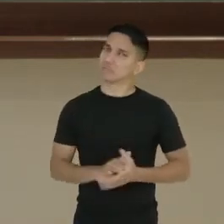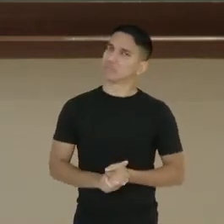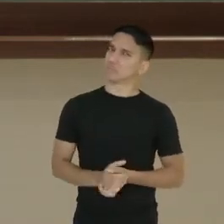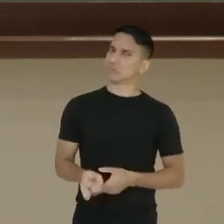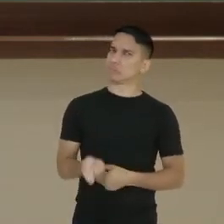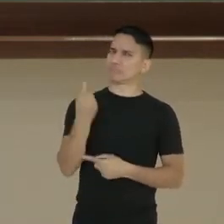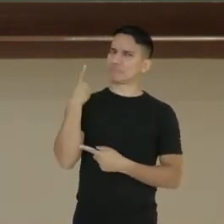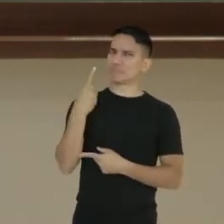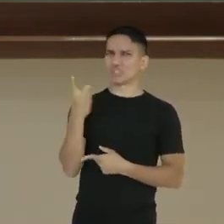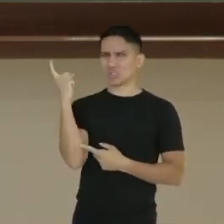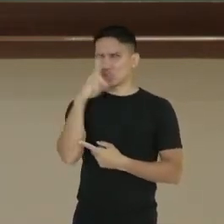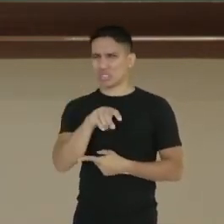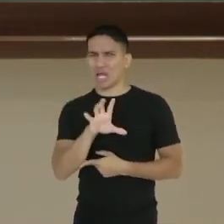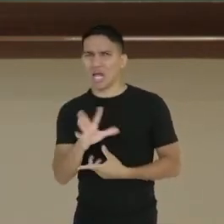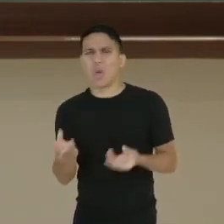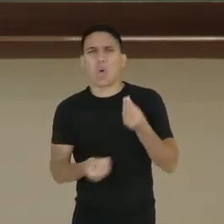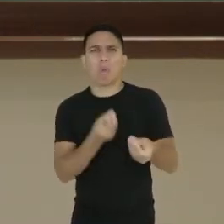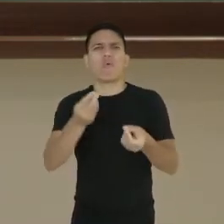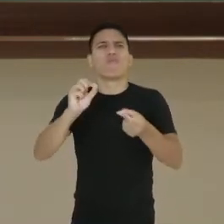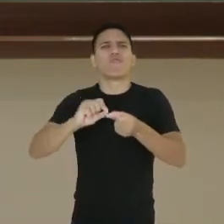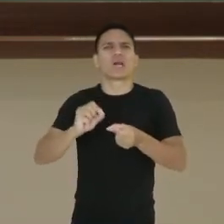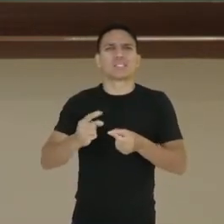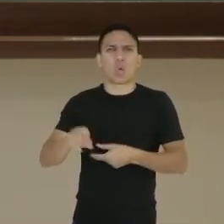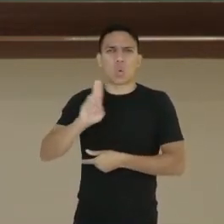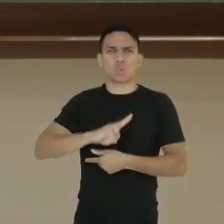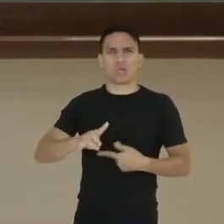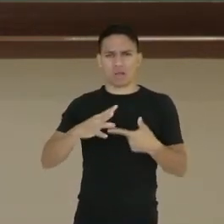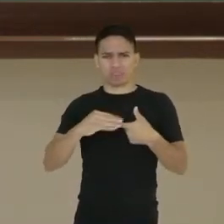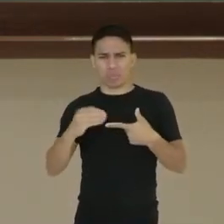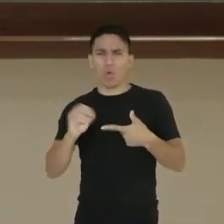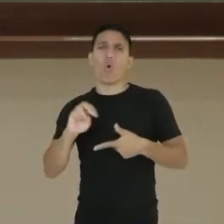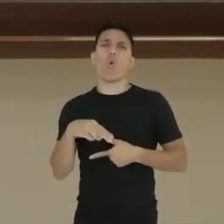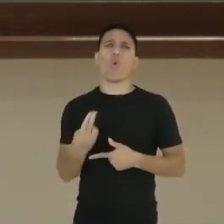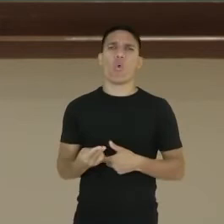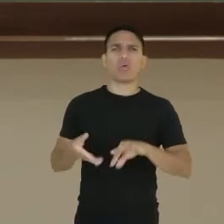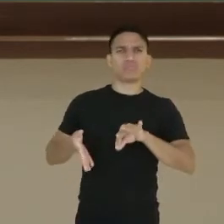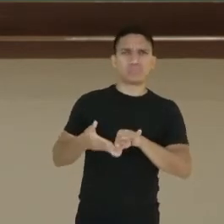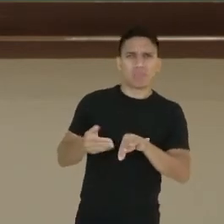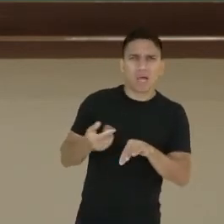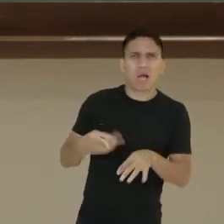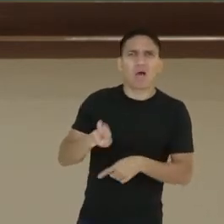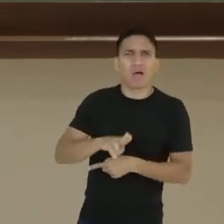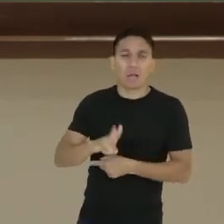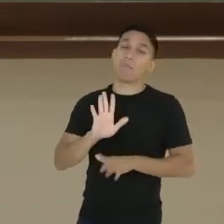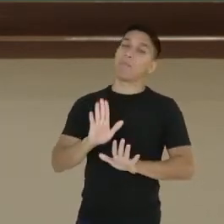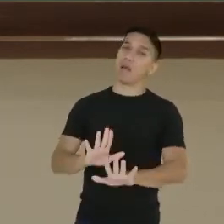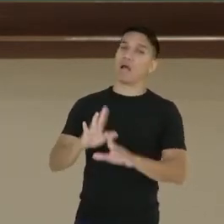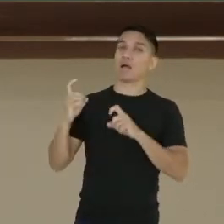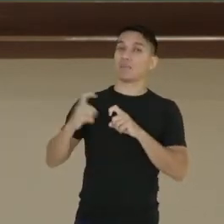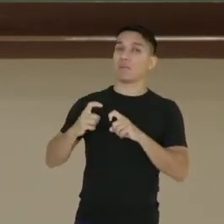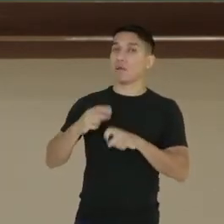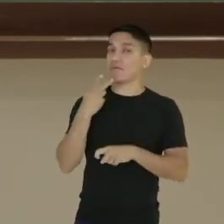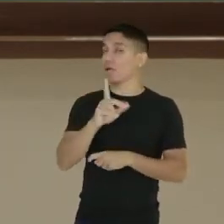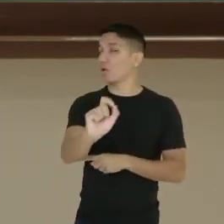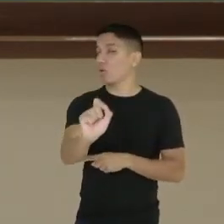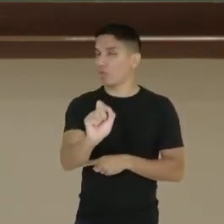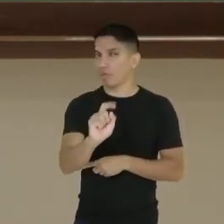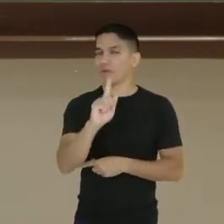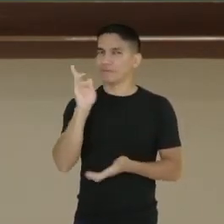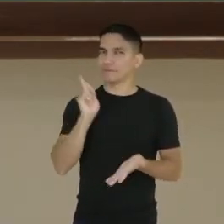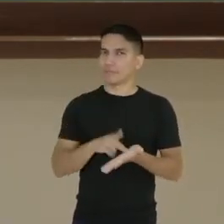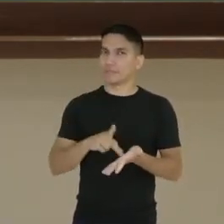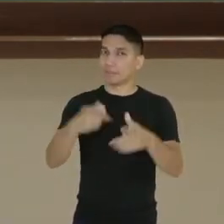vai realizar, né, o sexo oral com o uso do preservativo? Mas o médico, na verdade, ele